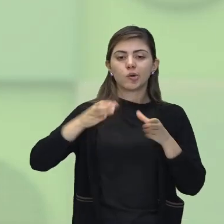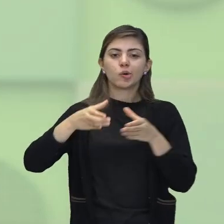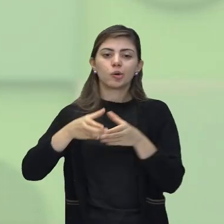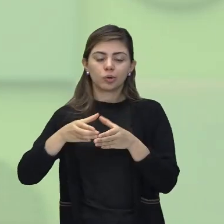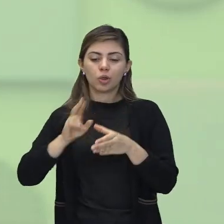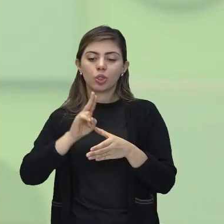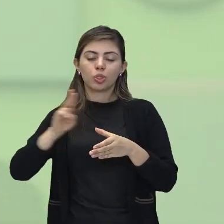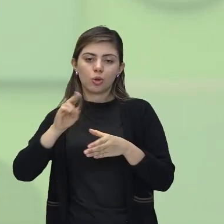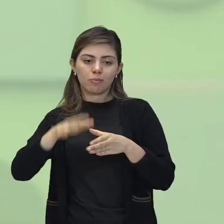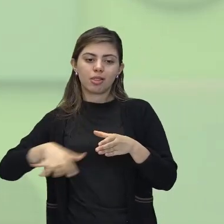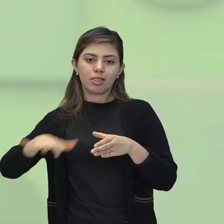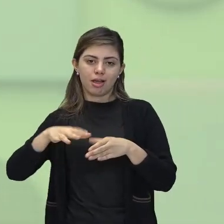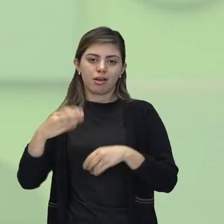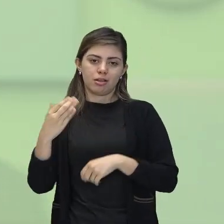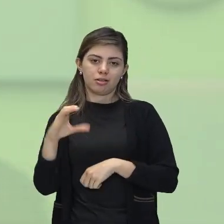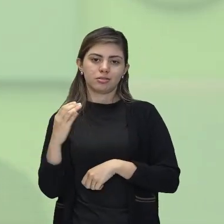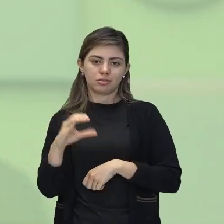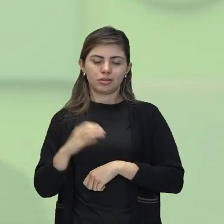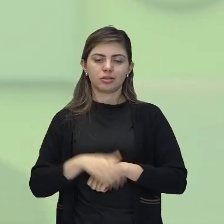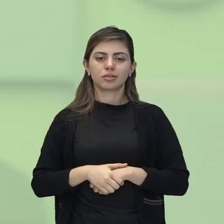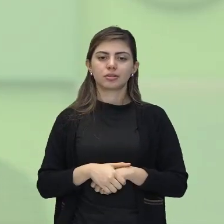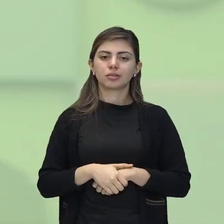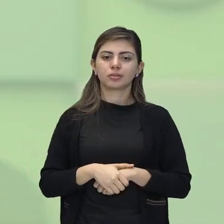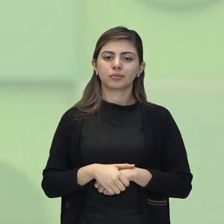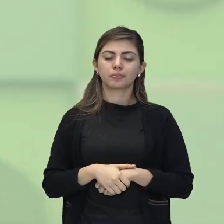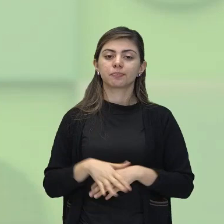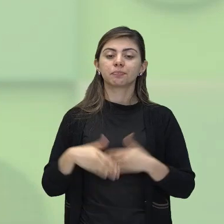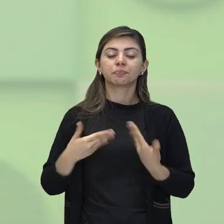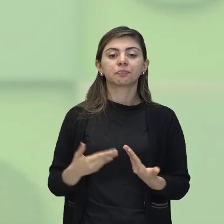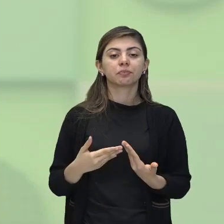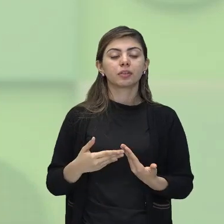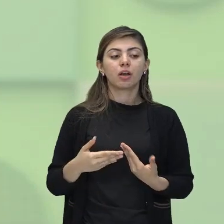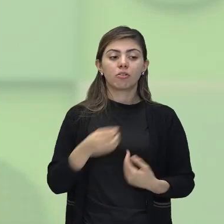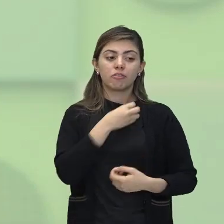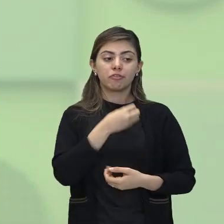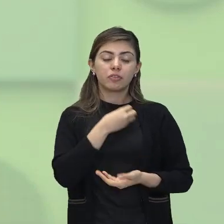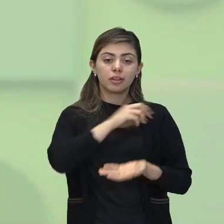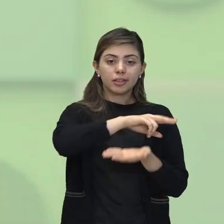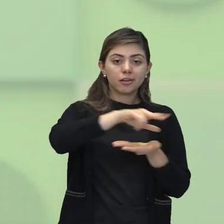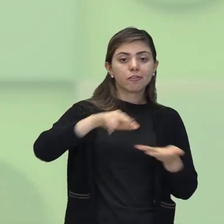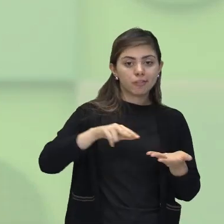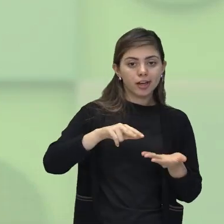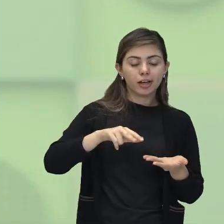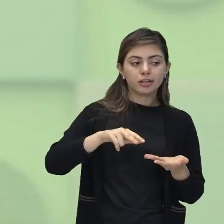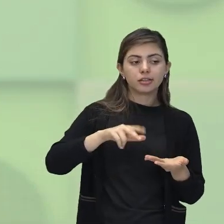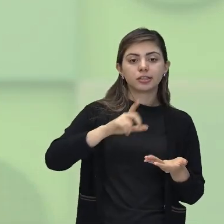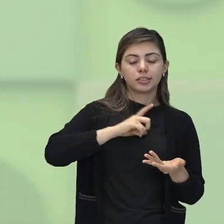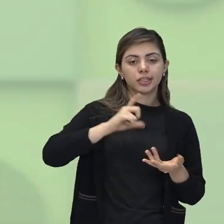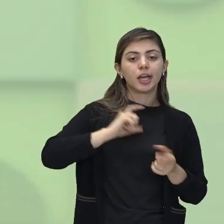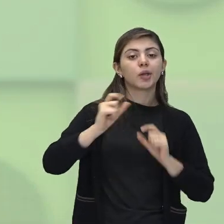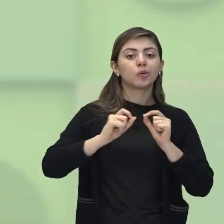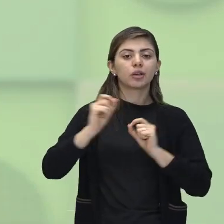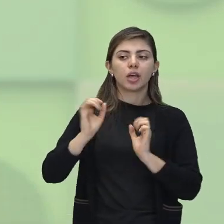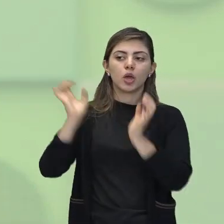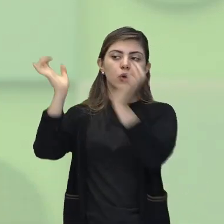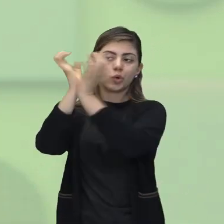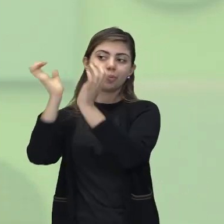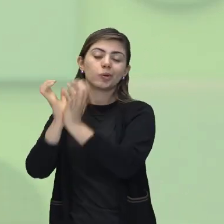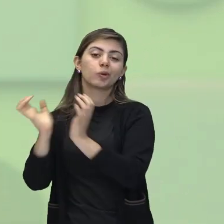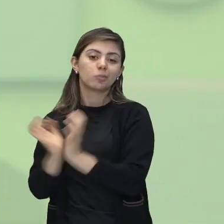científico e que todos esses seres vivos, eles estão classificados em uma